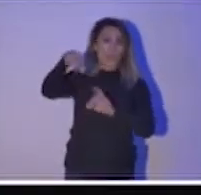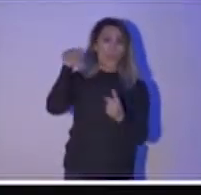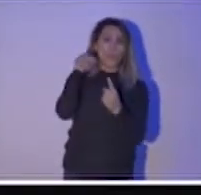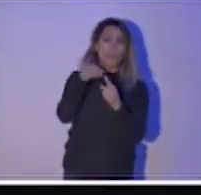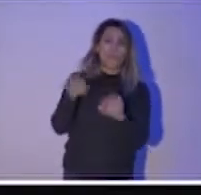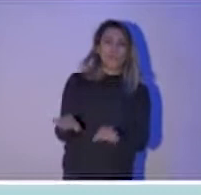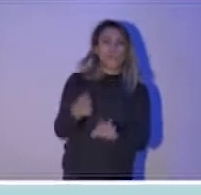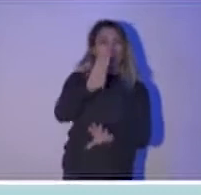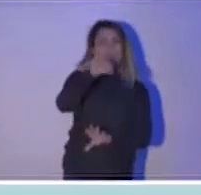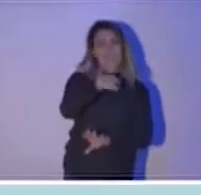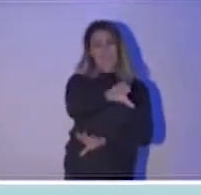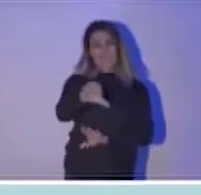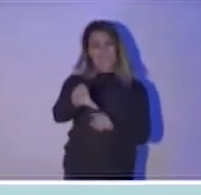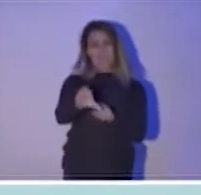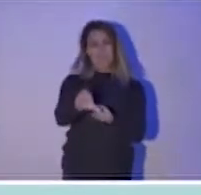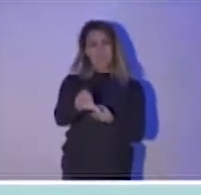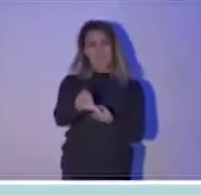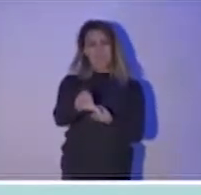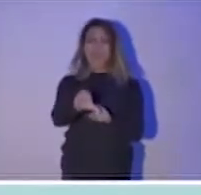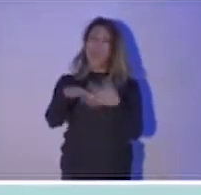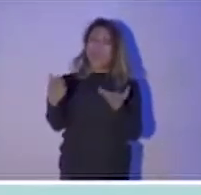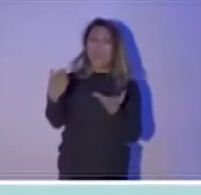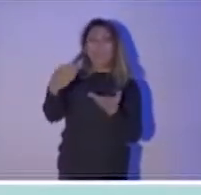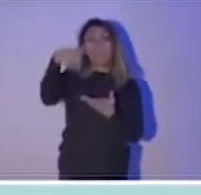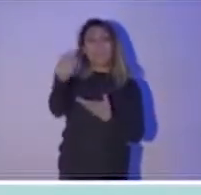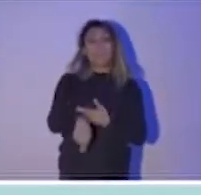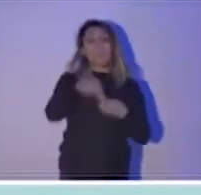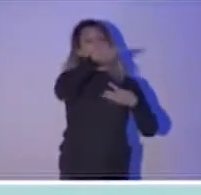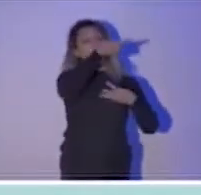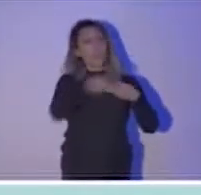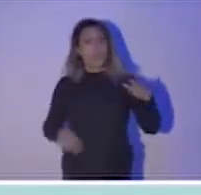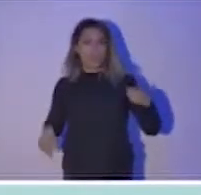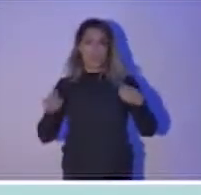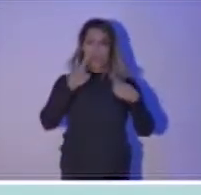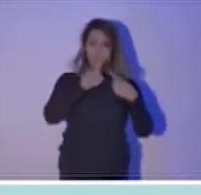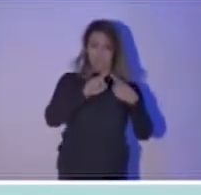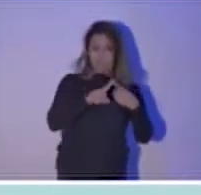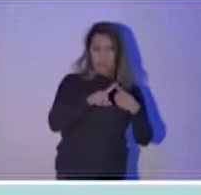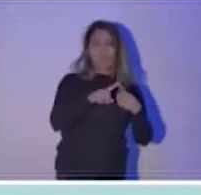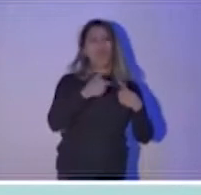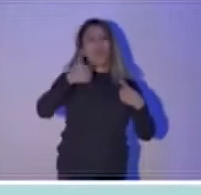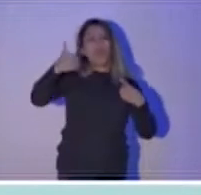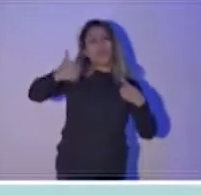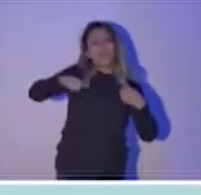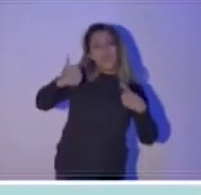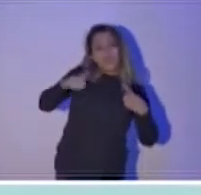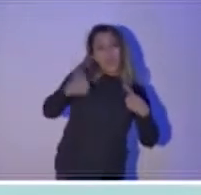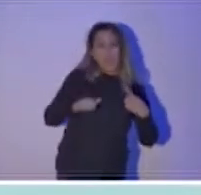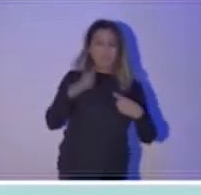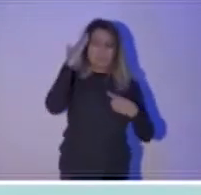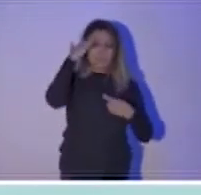de avaliação, eu preciso ter em mente 3 coisas para quem fez essa pergunta. Eu avalio para